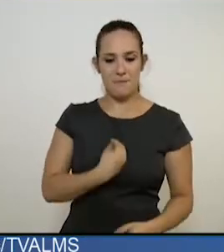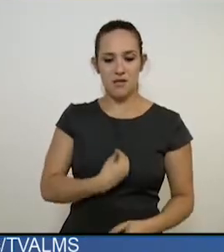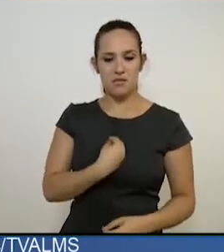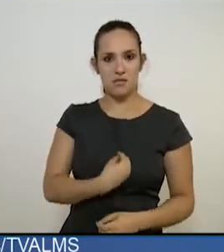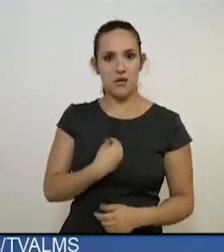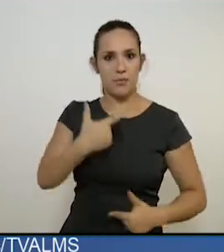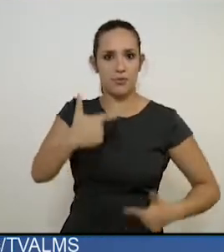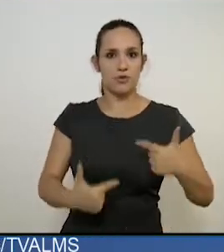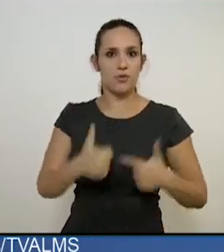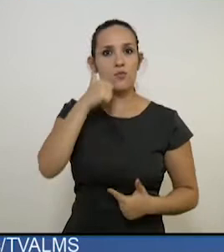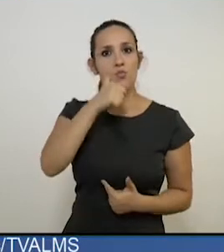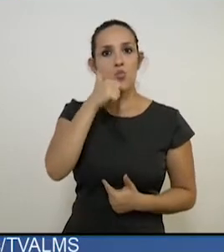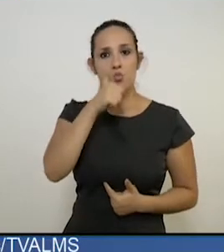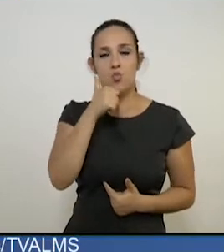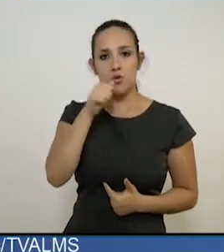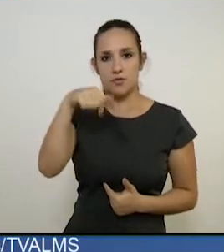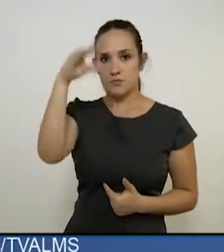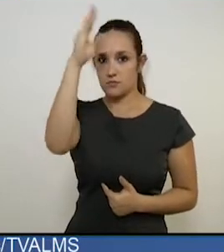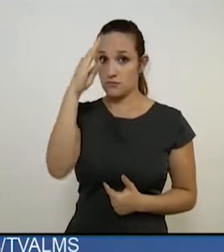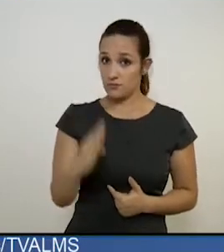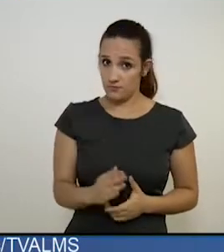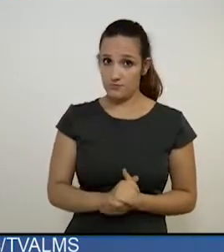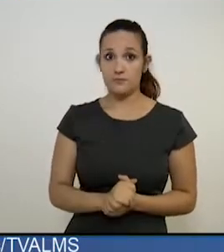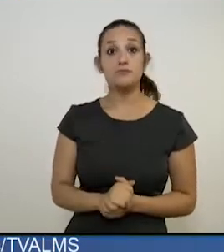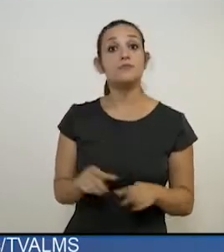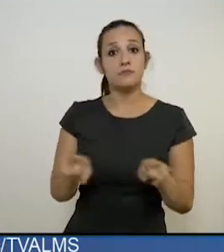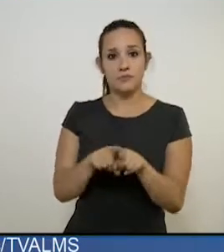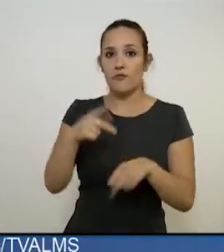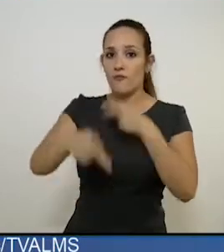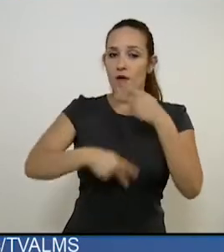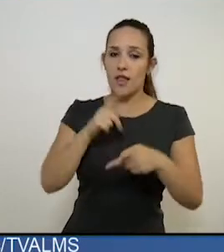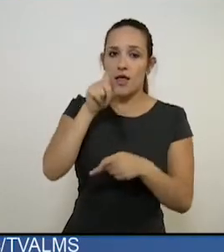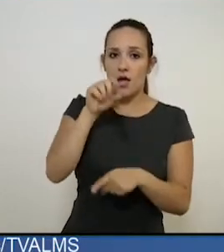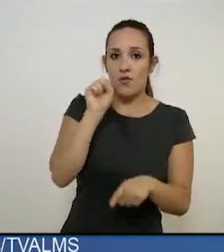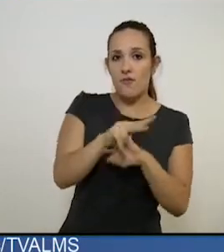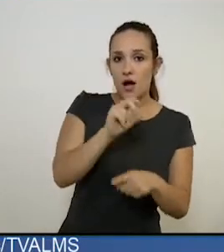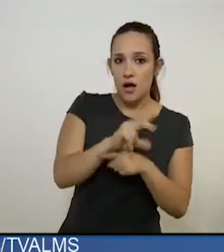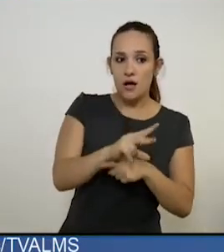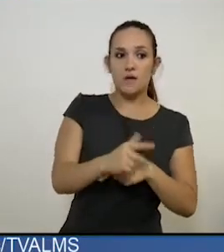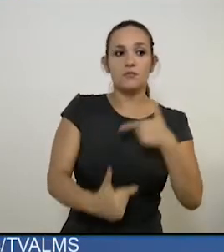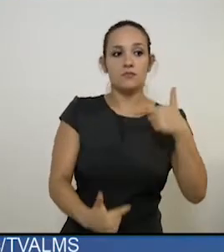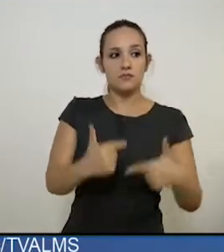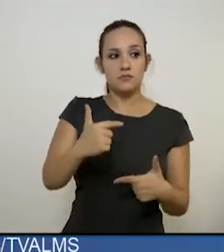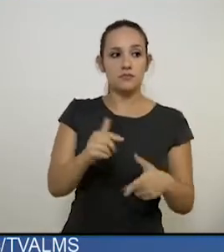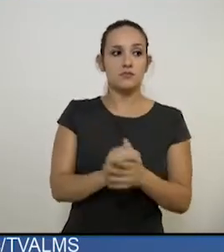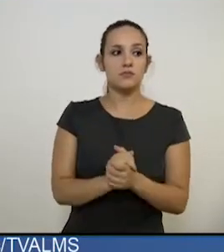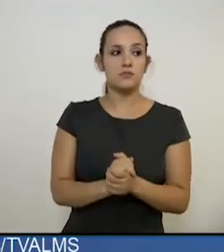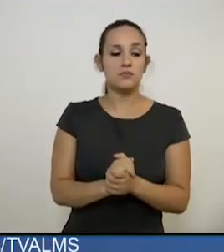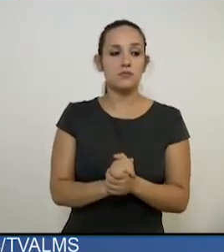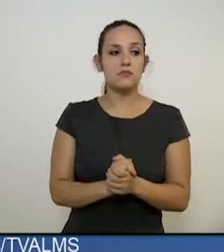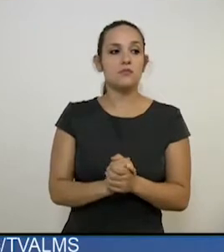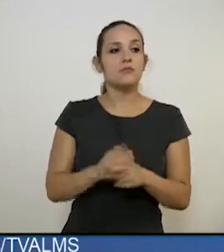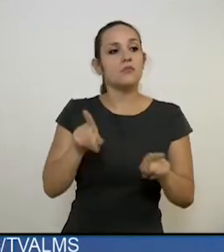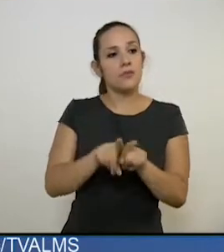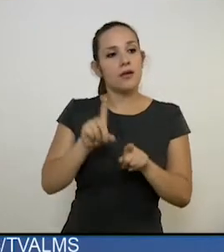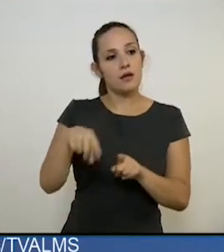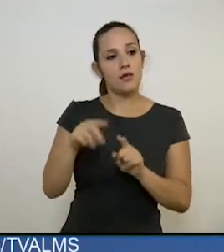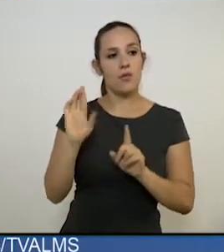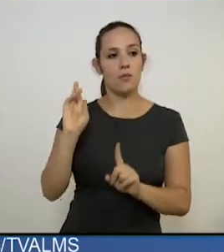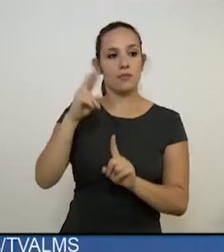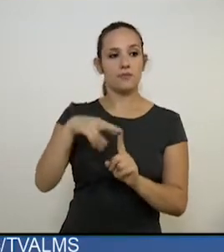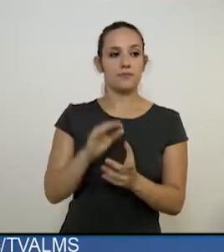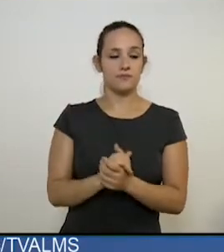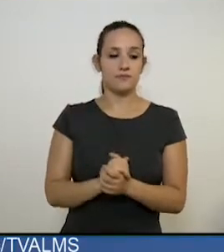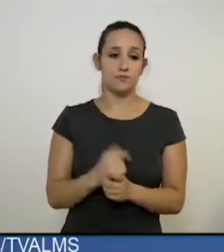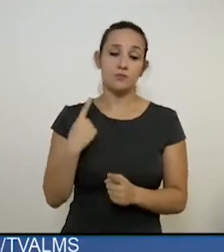Brasil, das cotas de candidatura e efetiva paridade na representação.